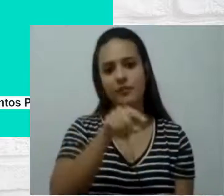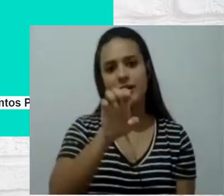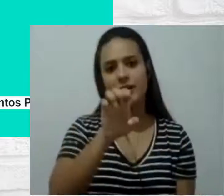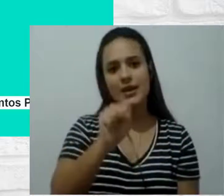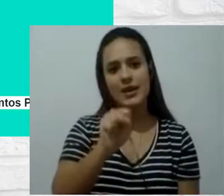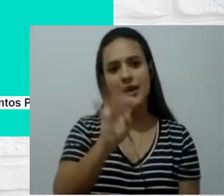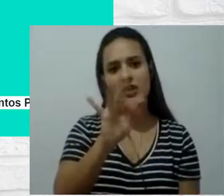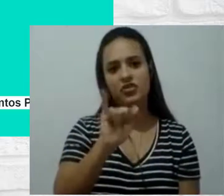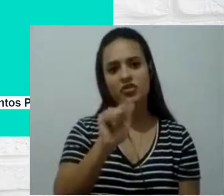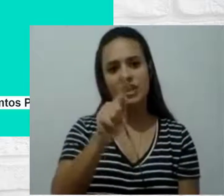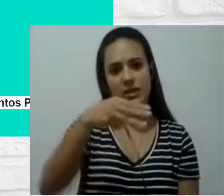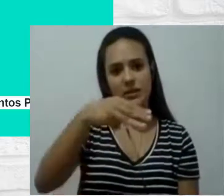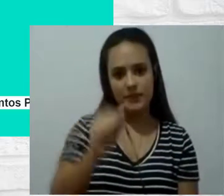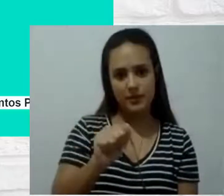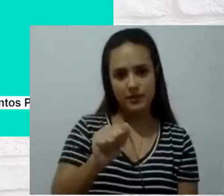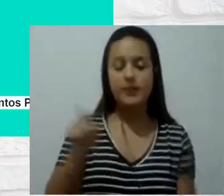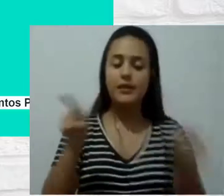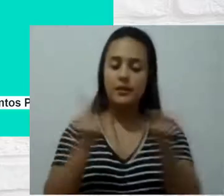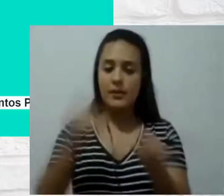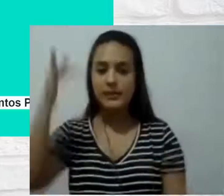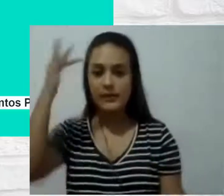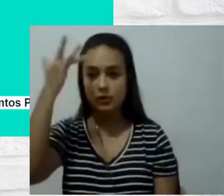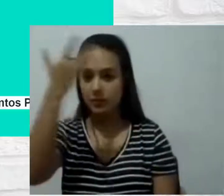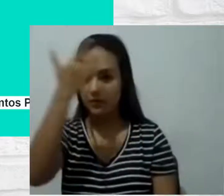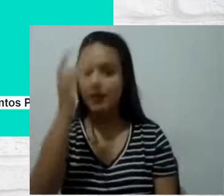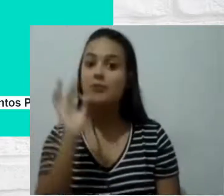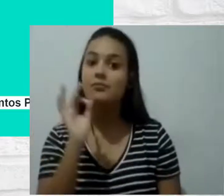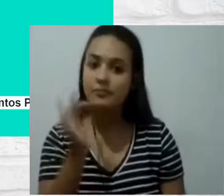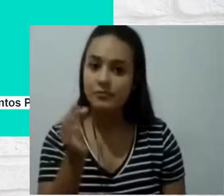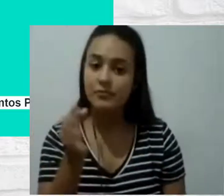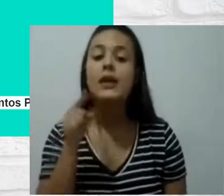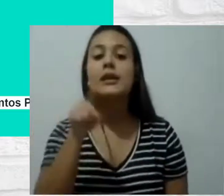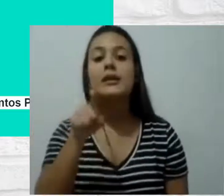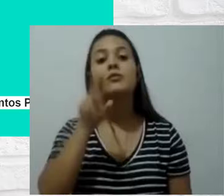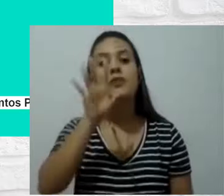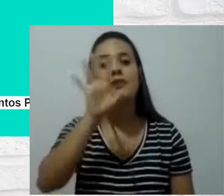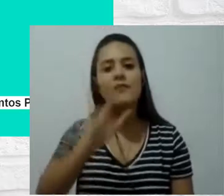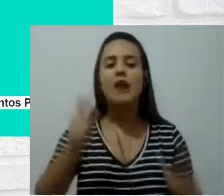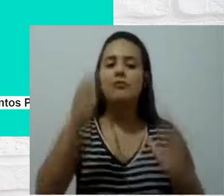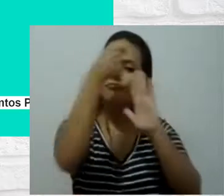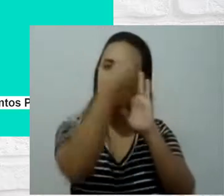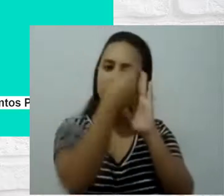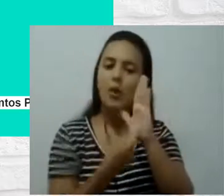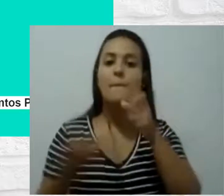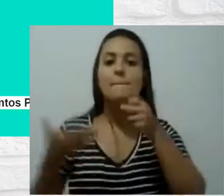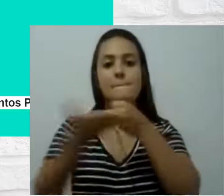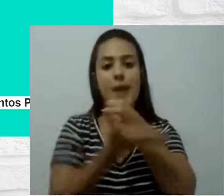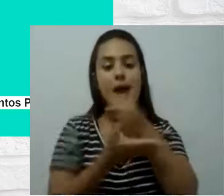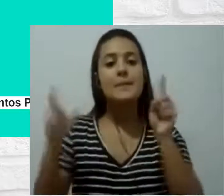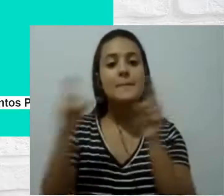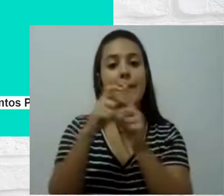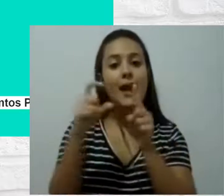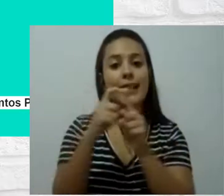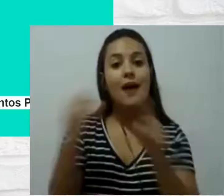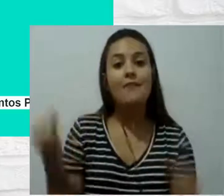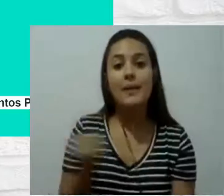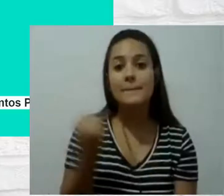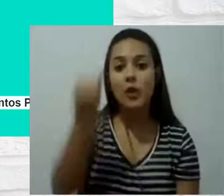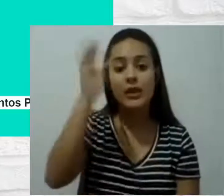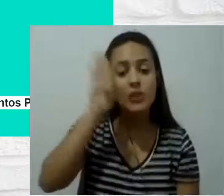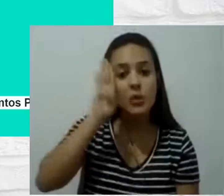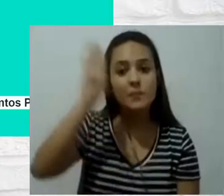o estigma, ou seja, você teria que saber o significado de estigma e a saúde mental, certo? Então, você